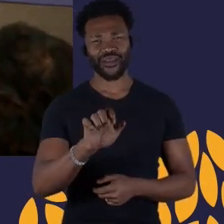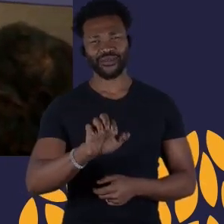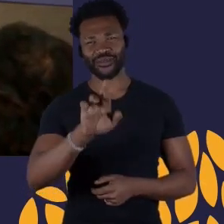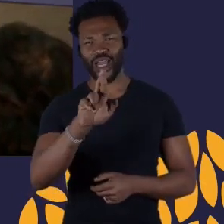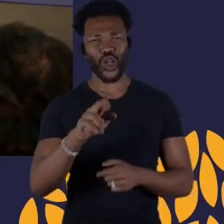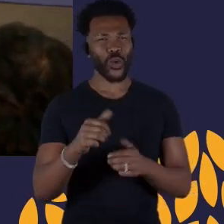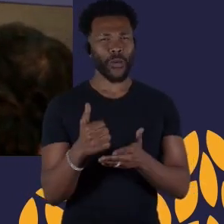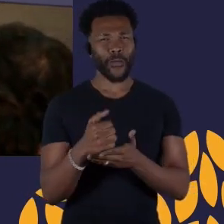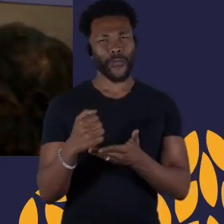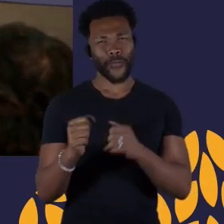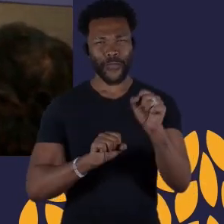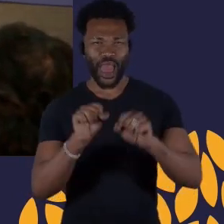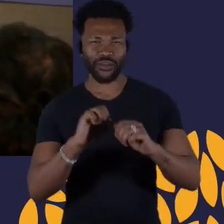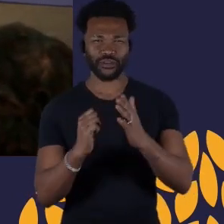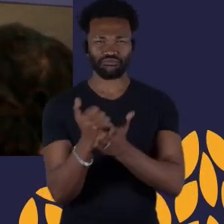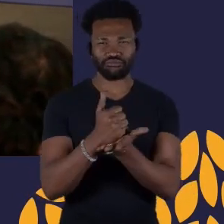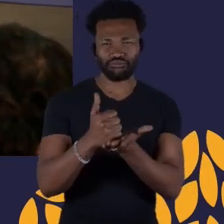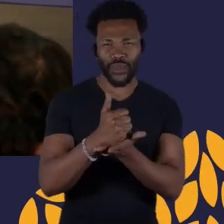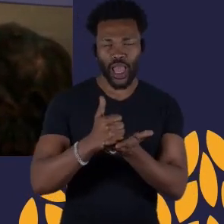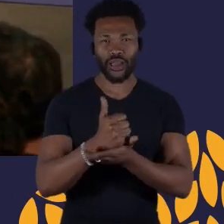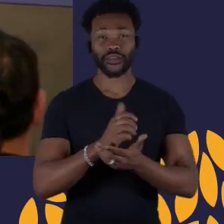qualquer, eu quero